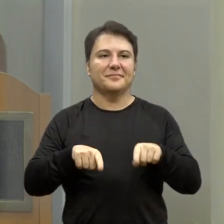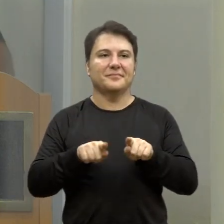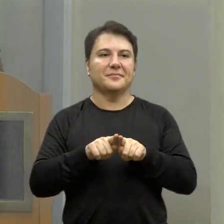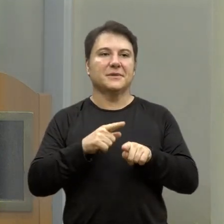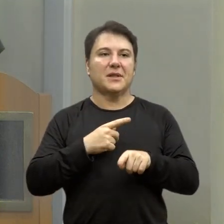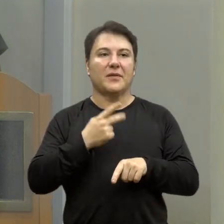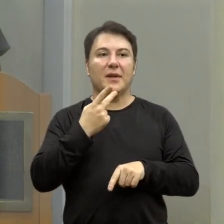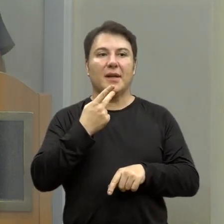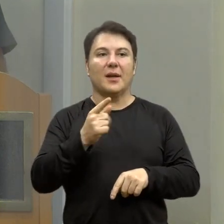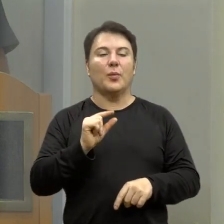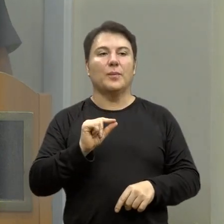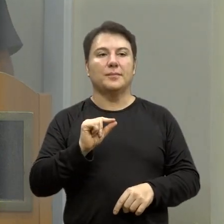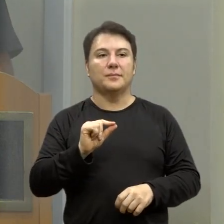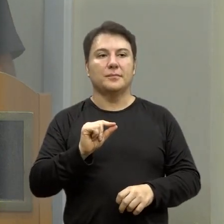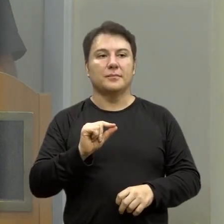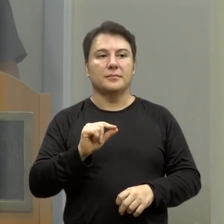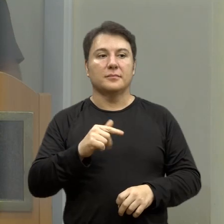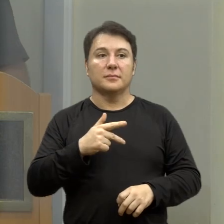posso começar